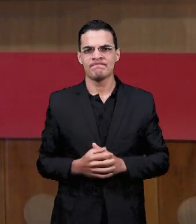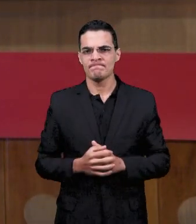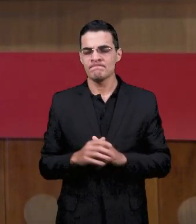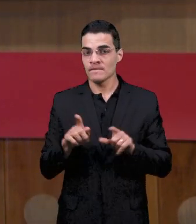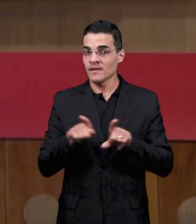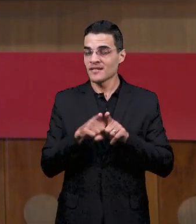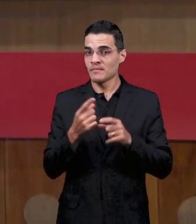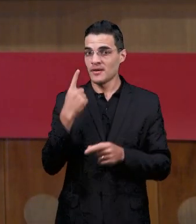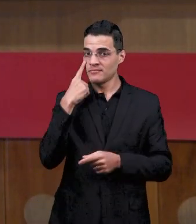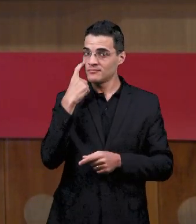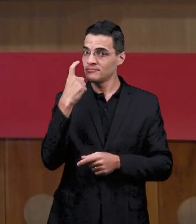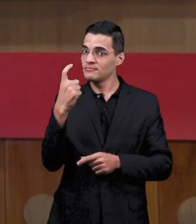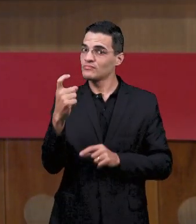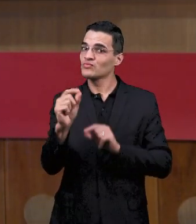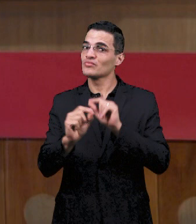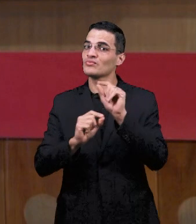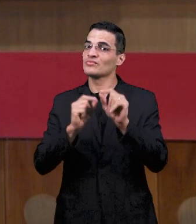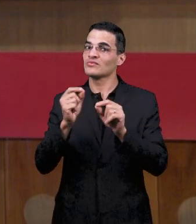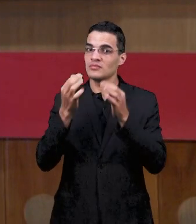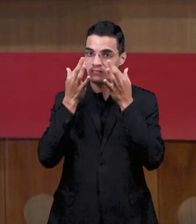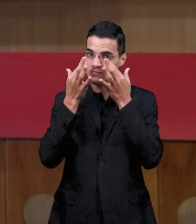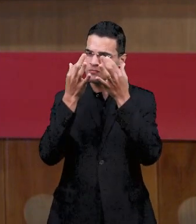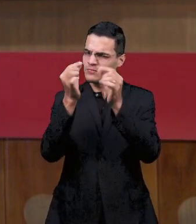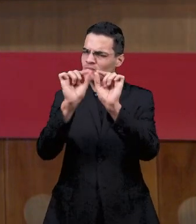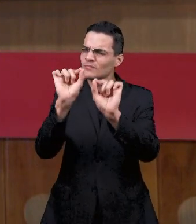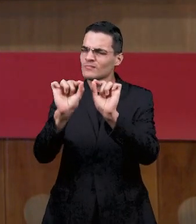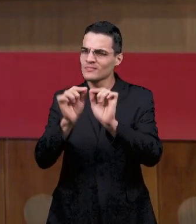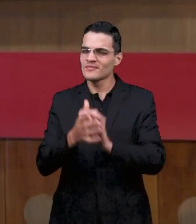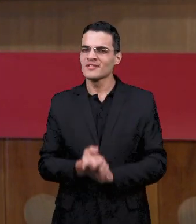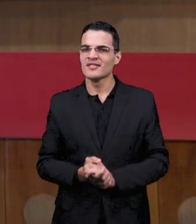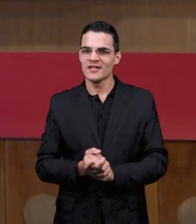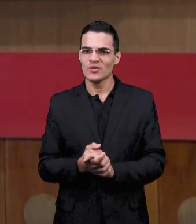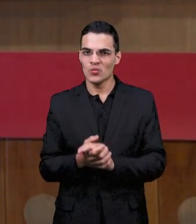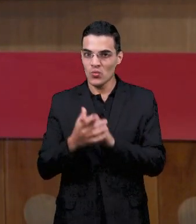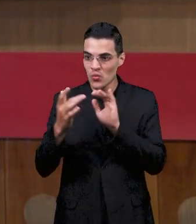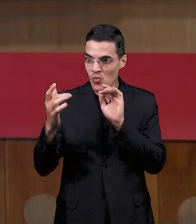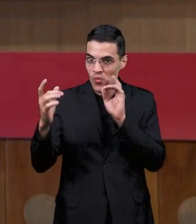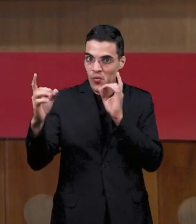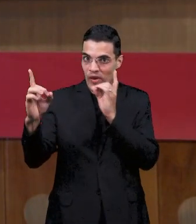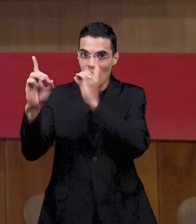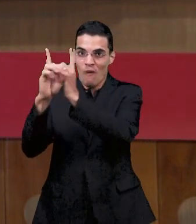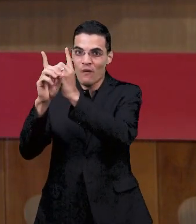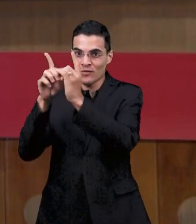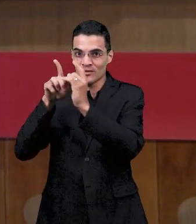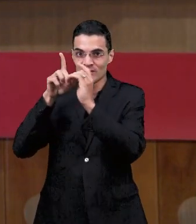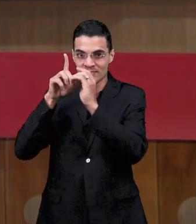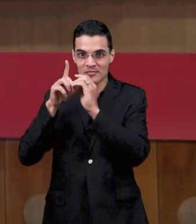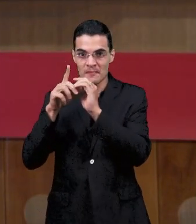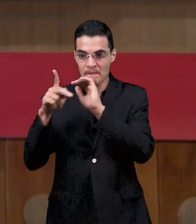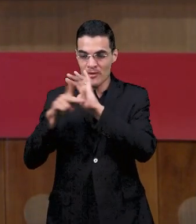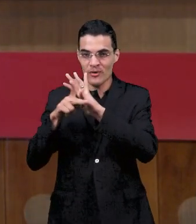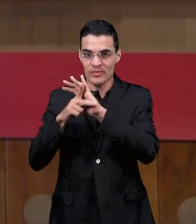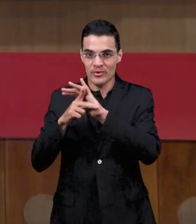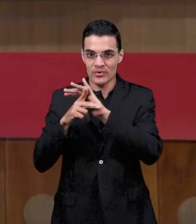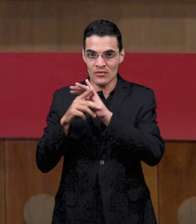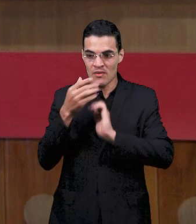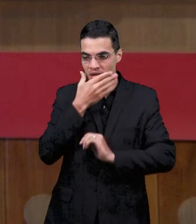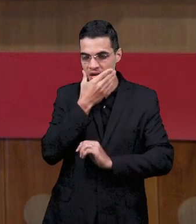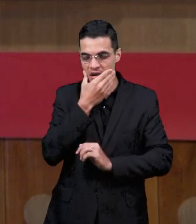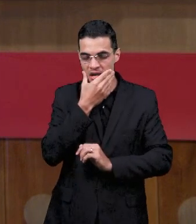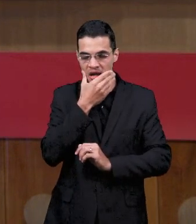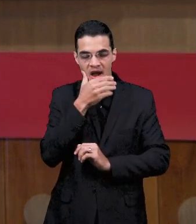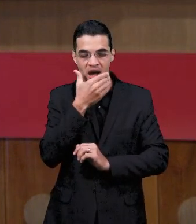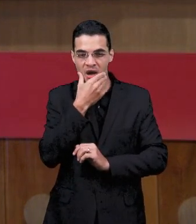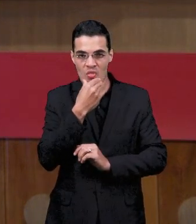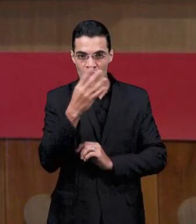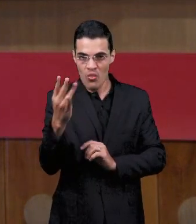atenção nesse encontro da noiva com o noivo é que quando a noiva vai ao encontro do noivo para tirar